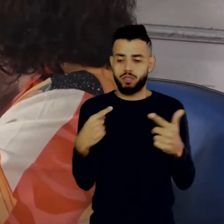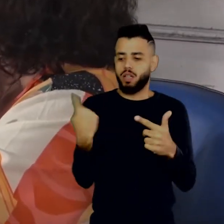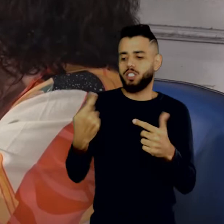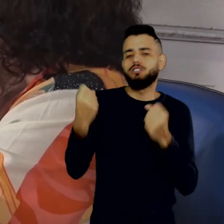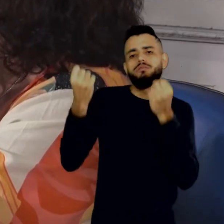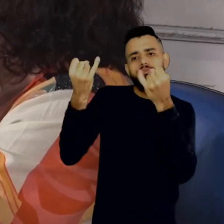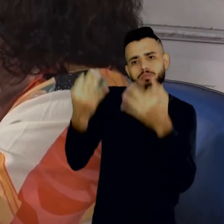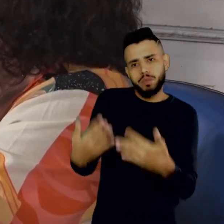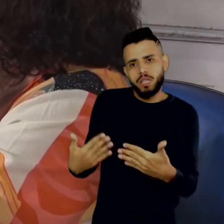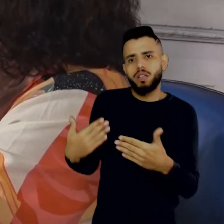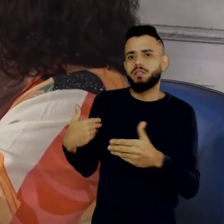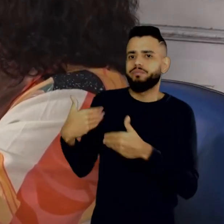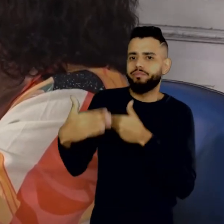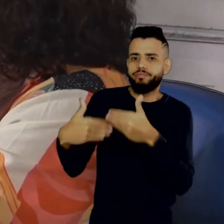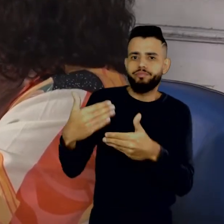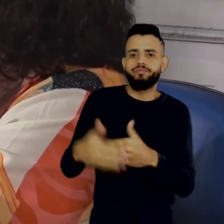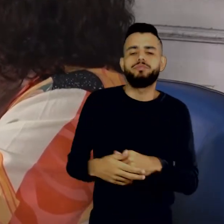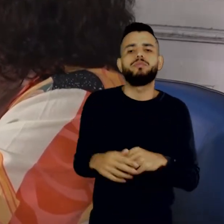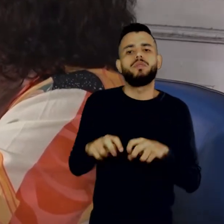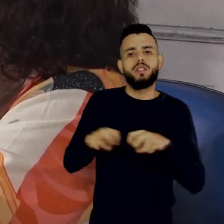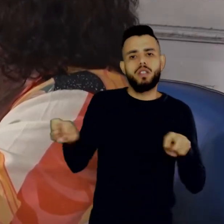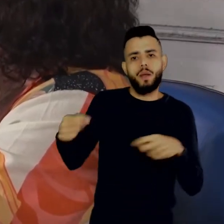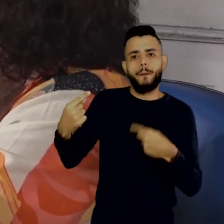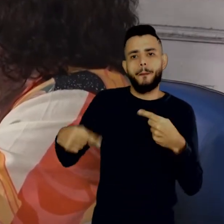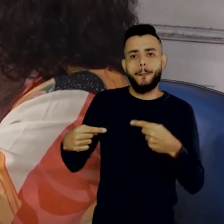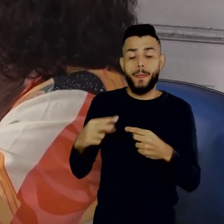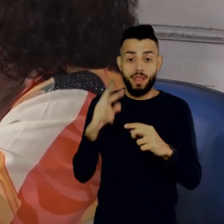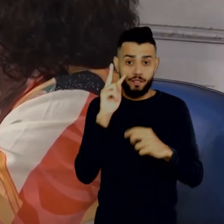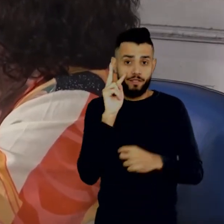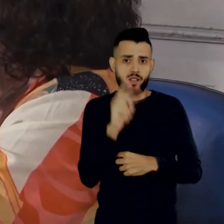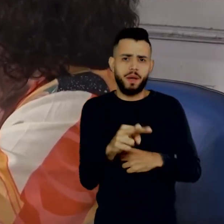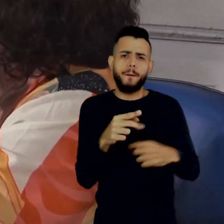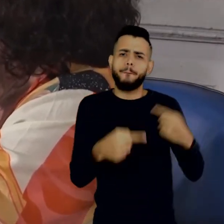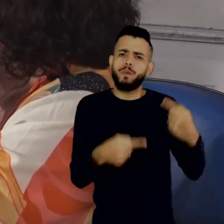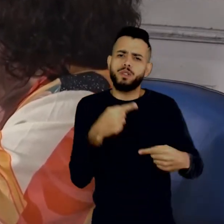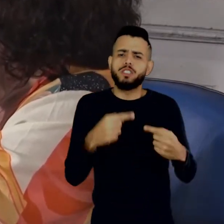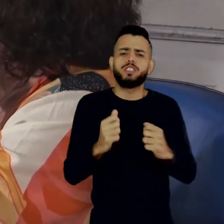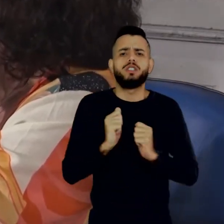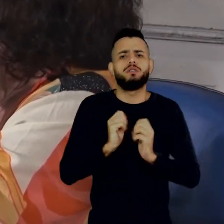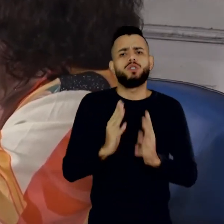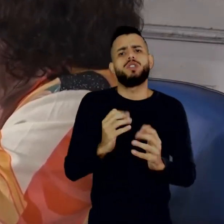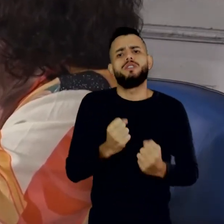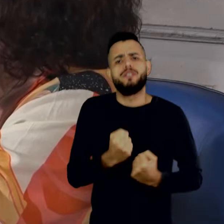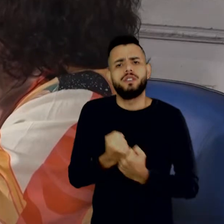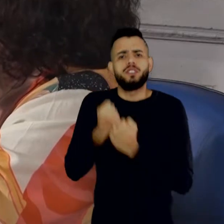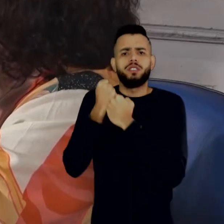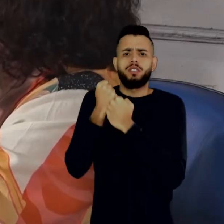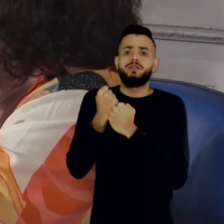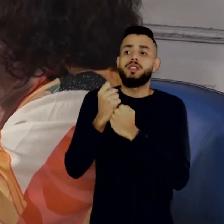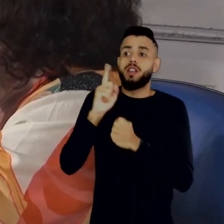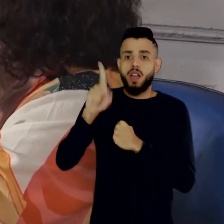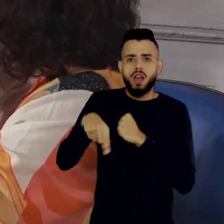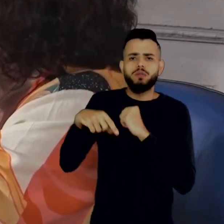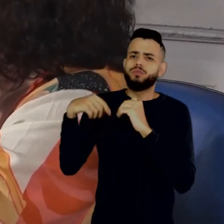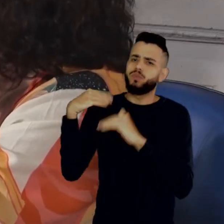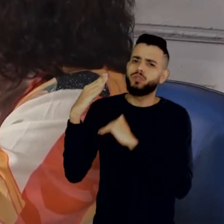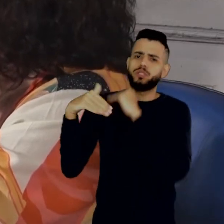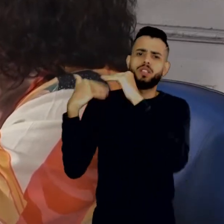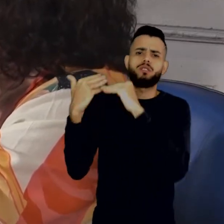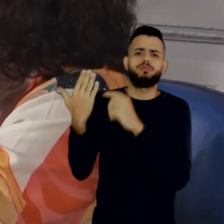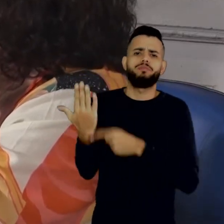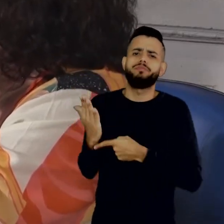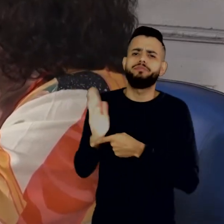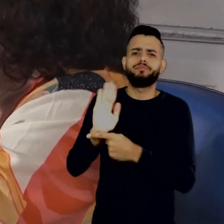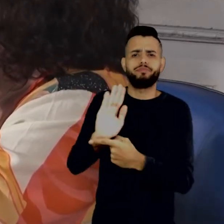mesas, né, olhar as políticas de ação afirmativa como políticas de sucesso, que efetivamente têm contribuído